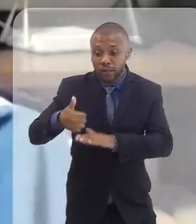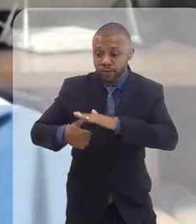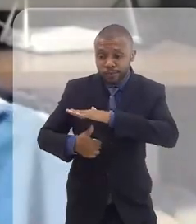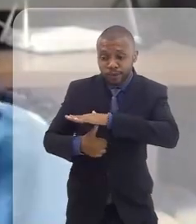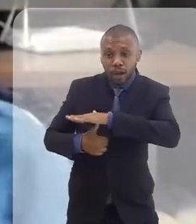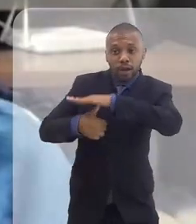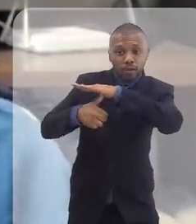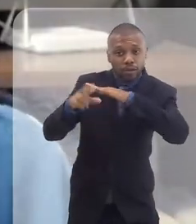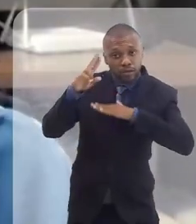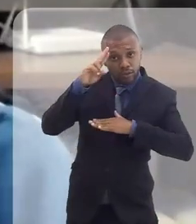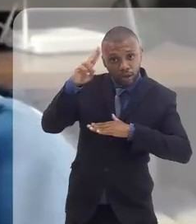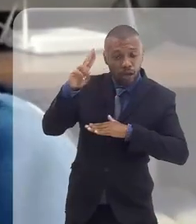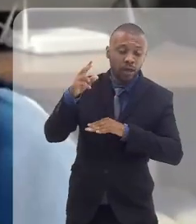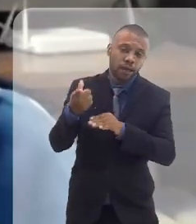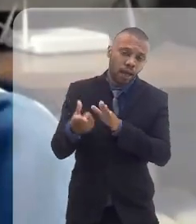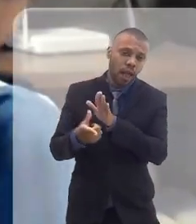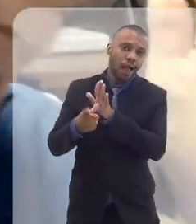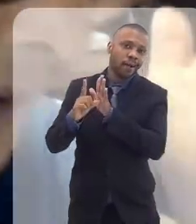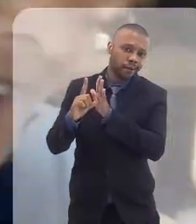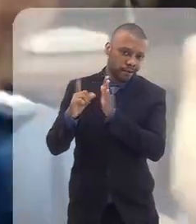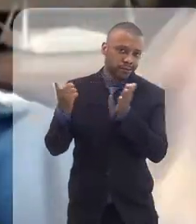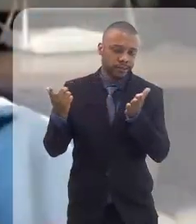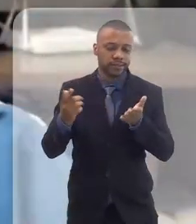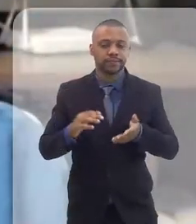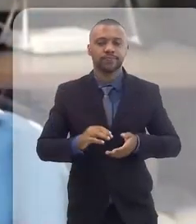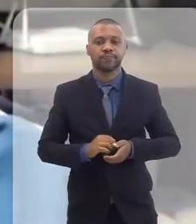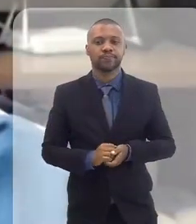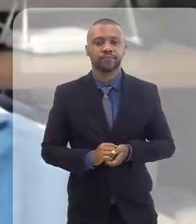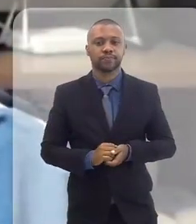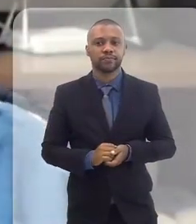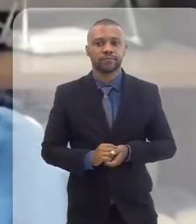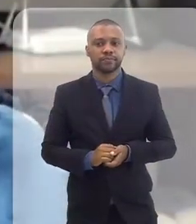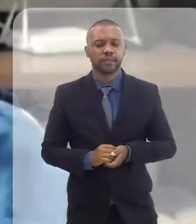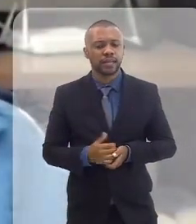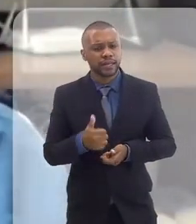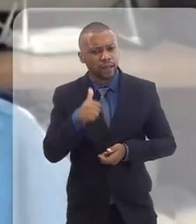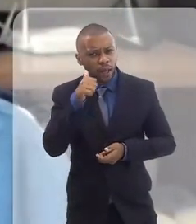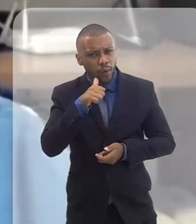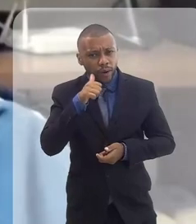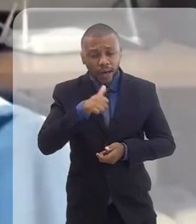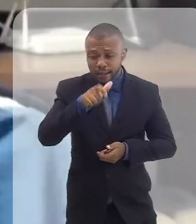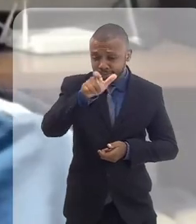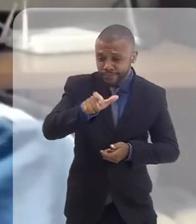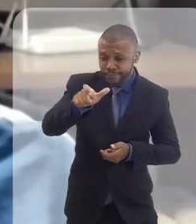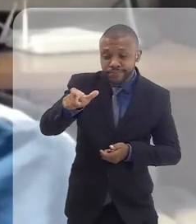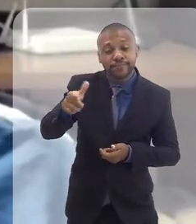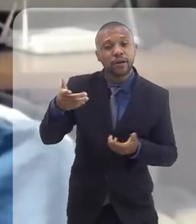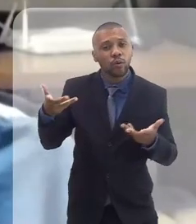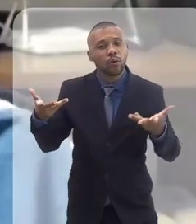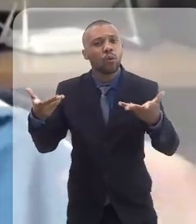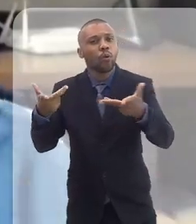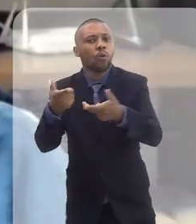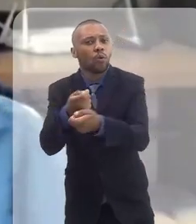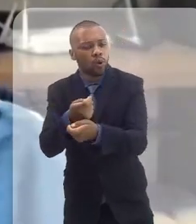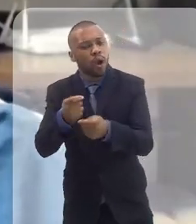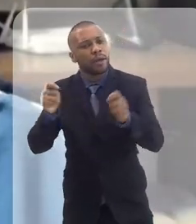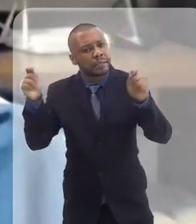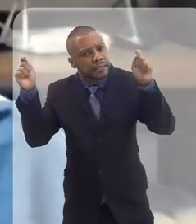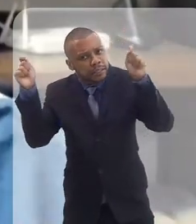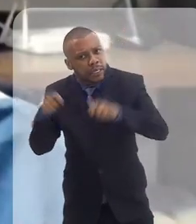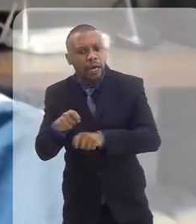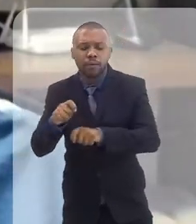teve mulheres antes. Nisa Kutz, fantástica. Temos mulheres incríveis